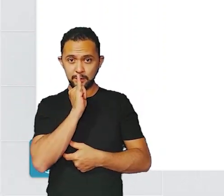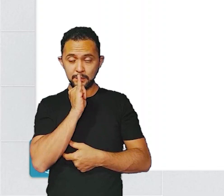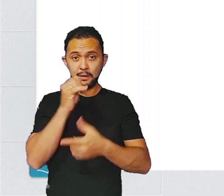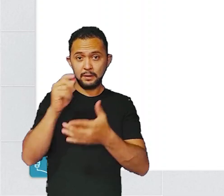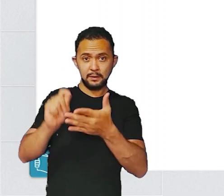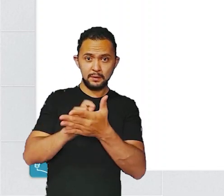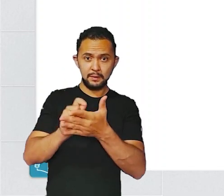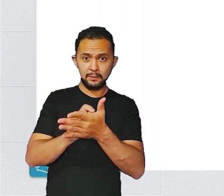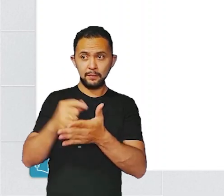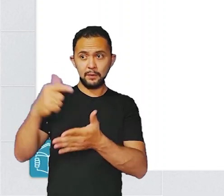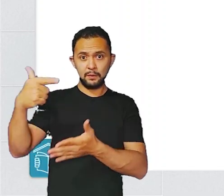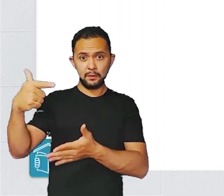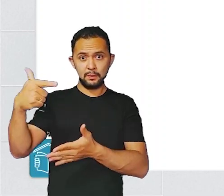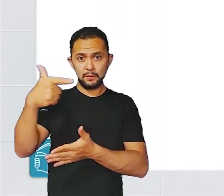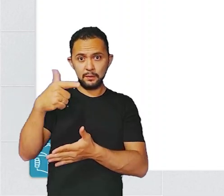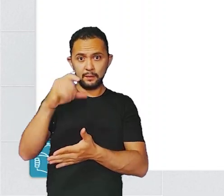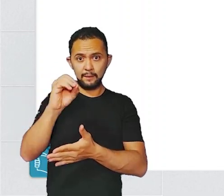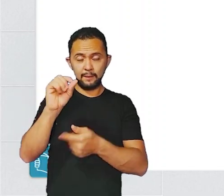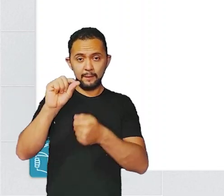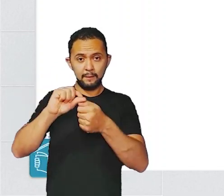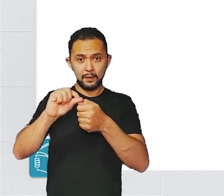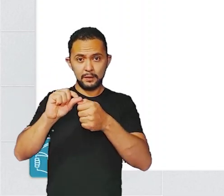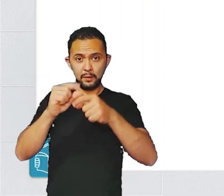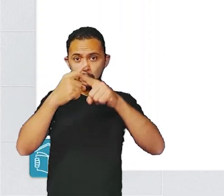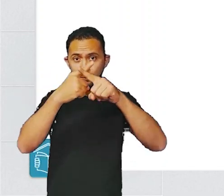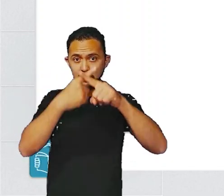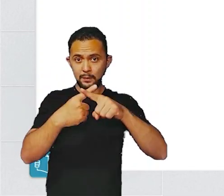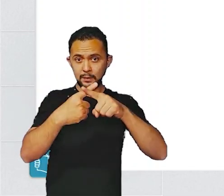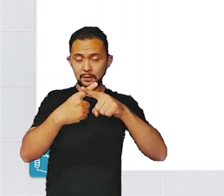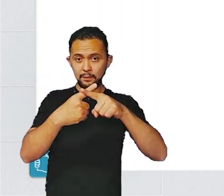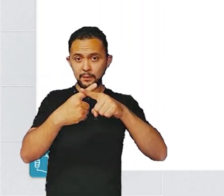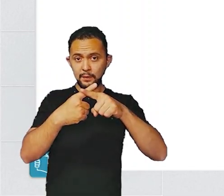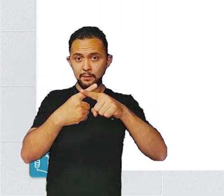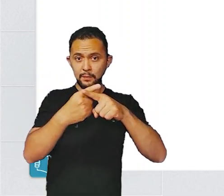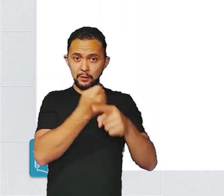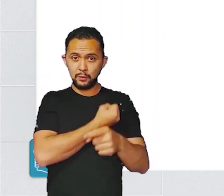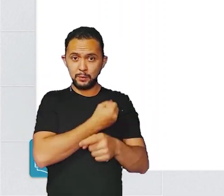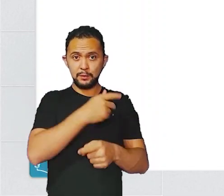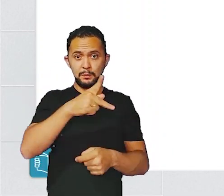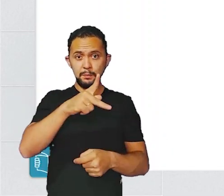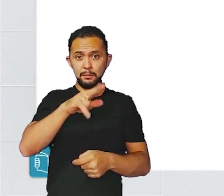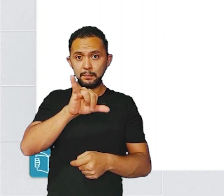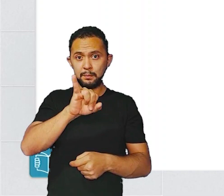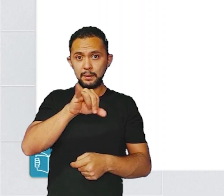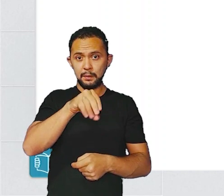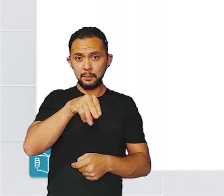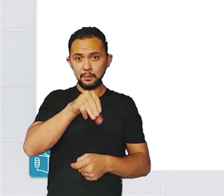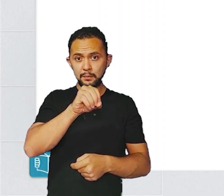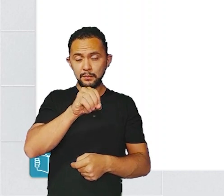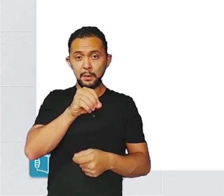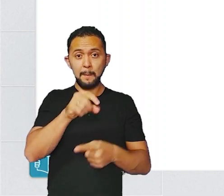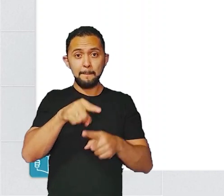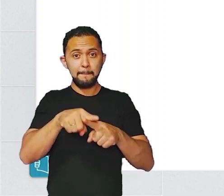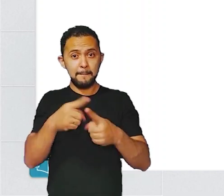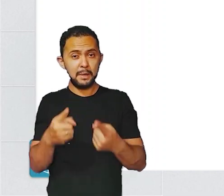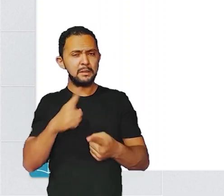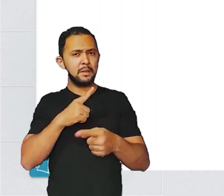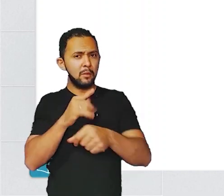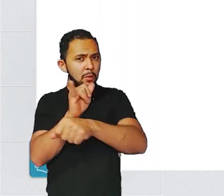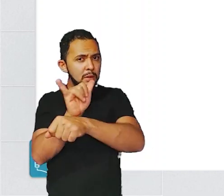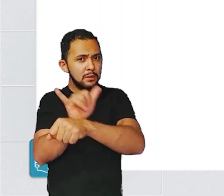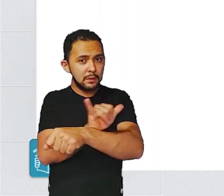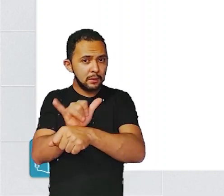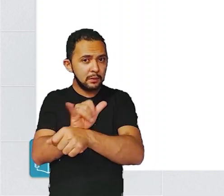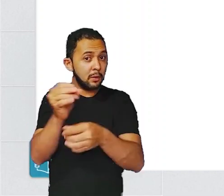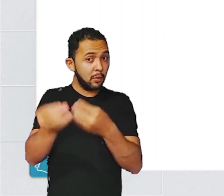o número 220 como multiplicação de números primos. Só que tem uma técnica para isso. O que é que a gente faz? Vamos fazer o seguinte, ó.